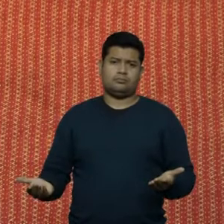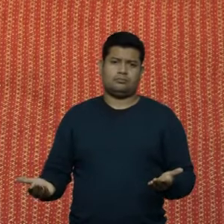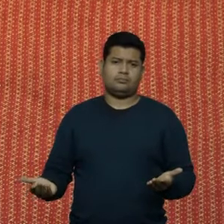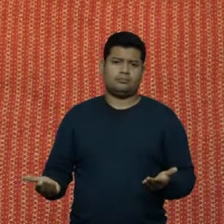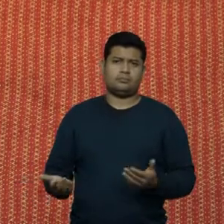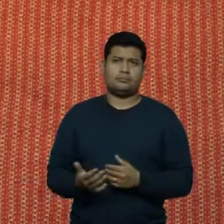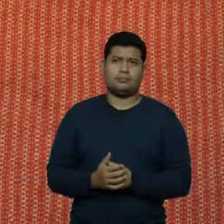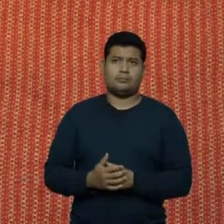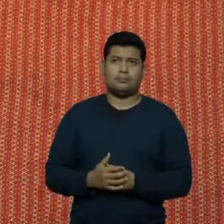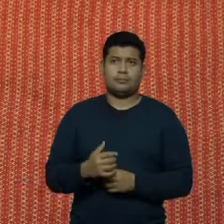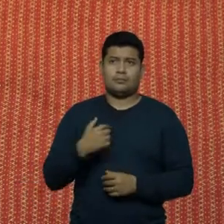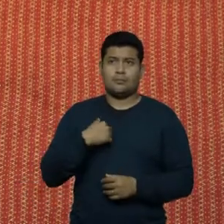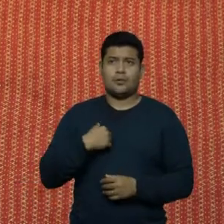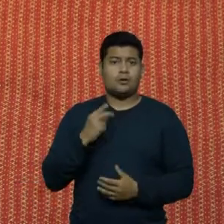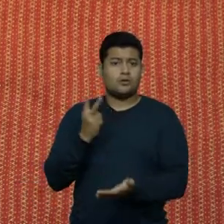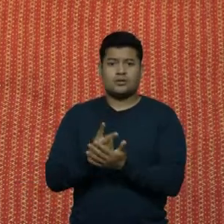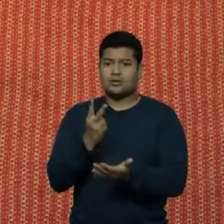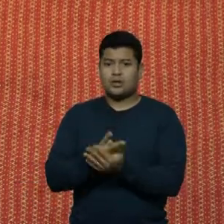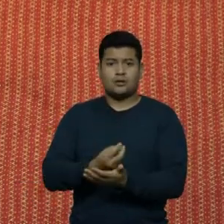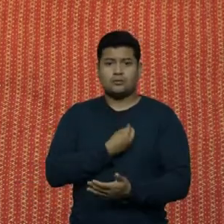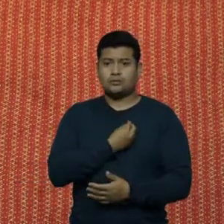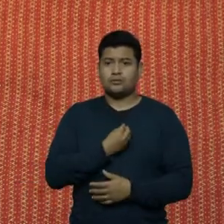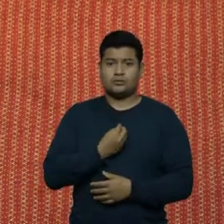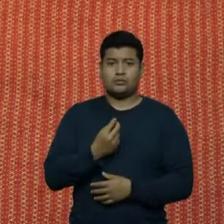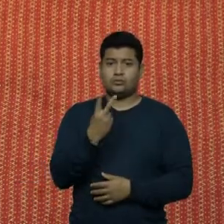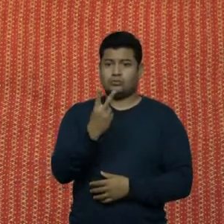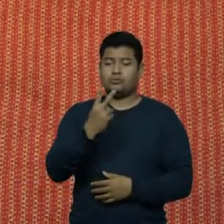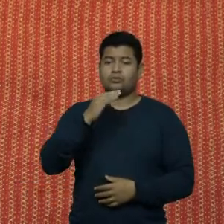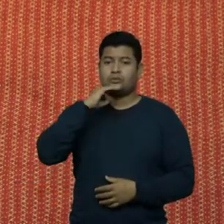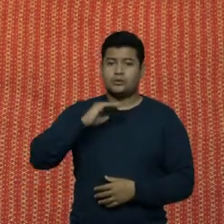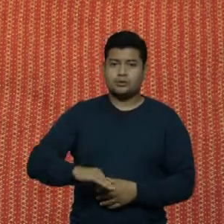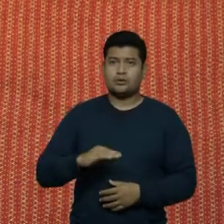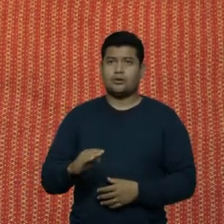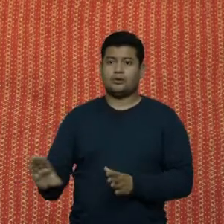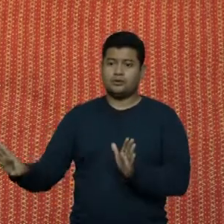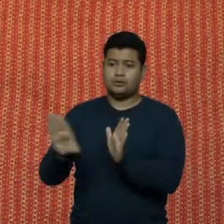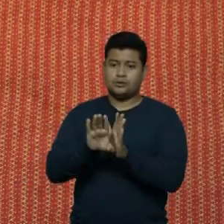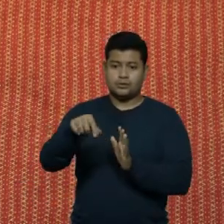eu sou buscar que está sempre presente aqui duas horas da tarde tô aqui chegando